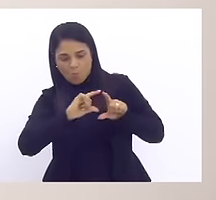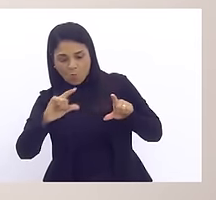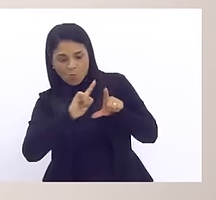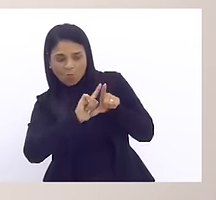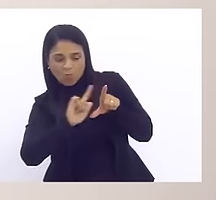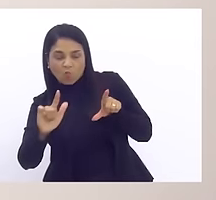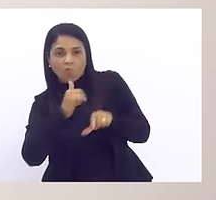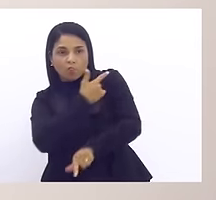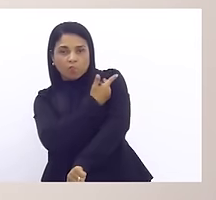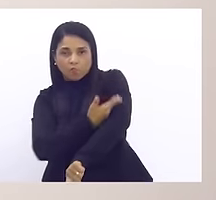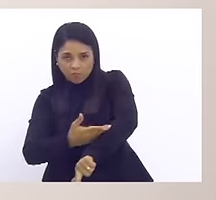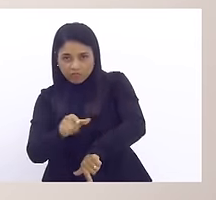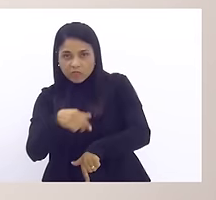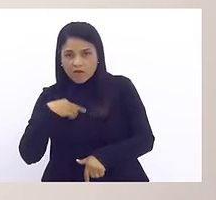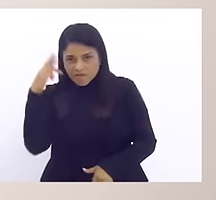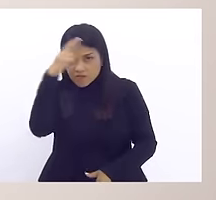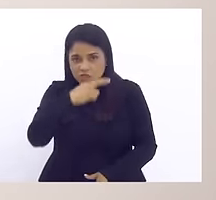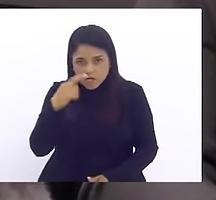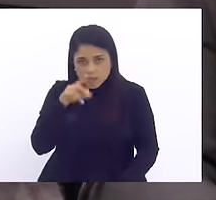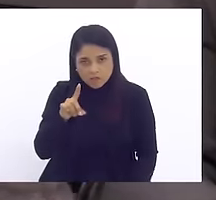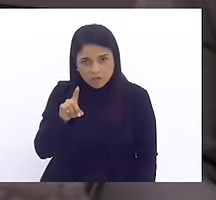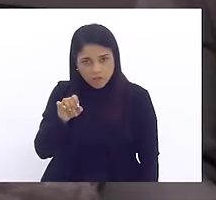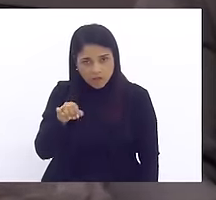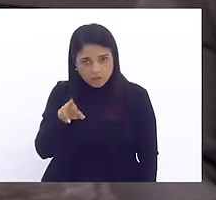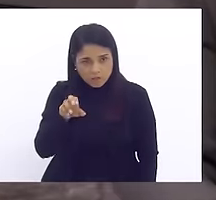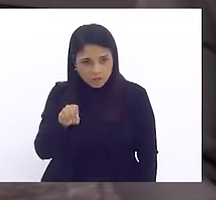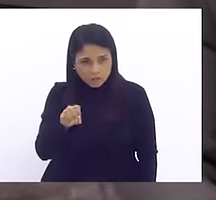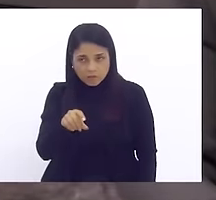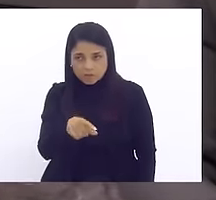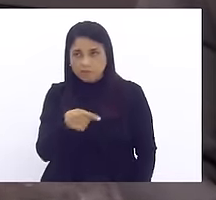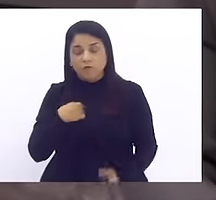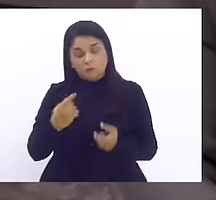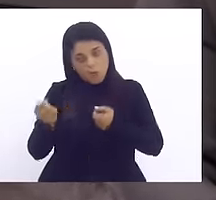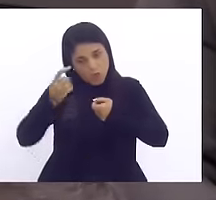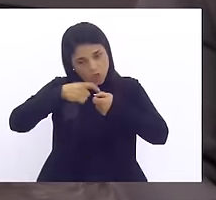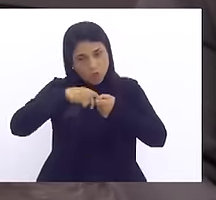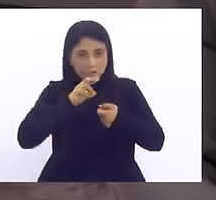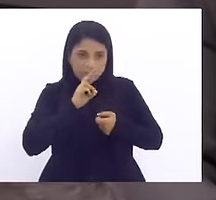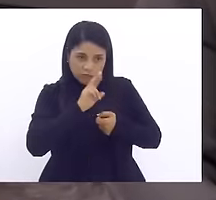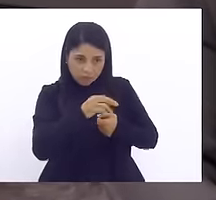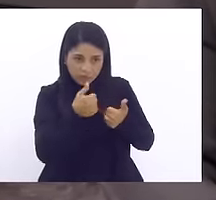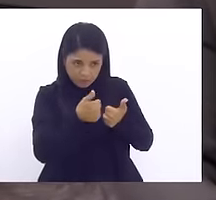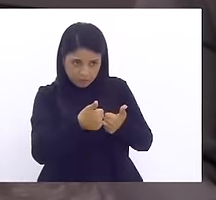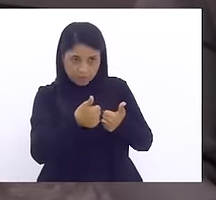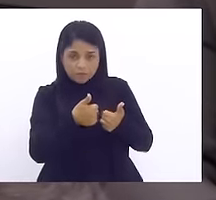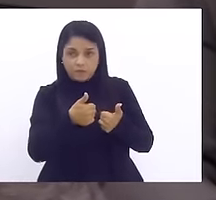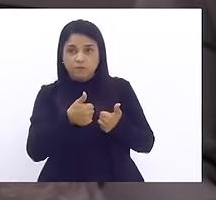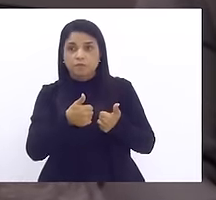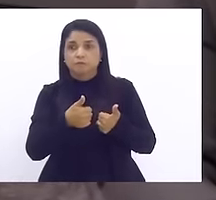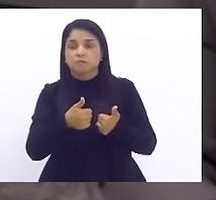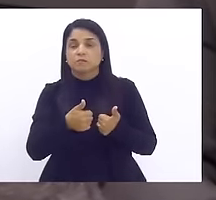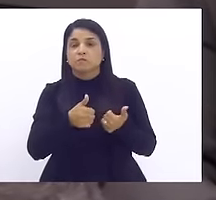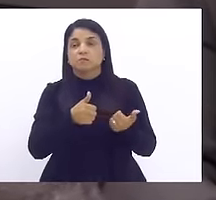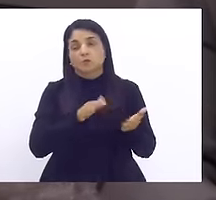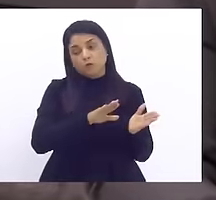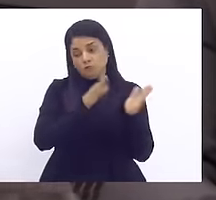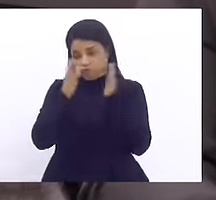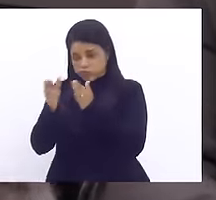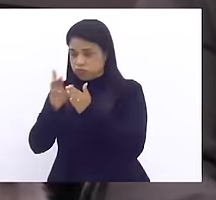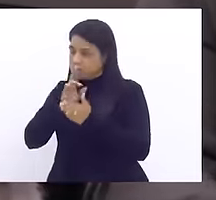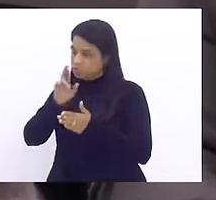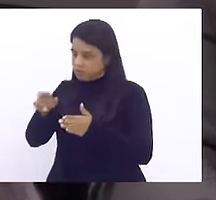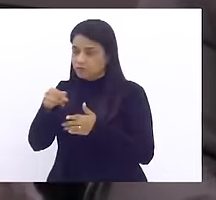o teto fiscaliza Isso é só para eu retomar aqui e aí eu vou chegar no lacre branco eu pedi eu pedi